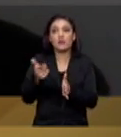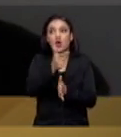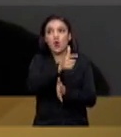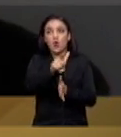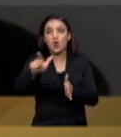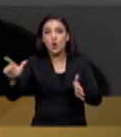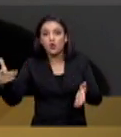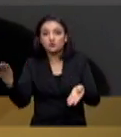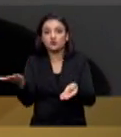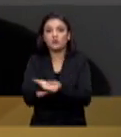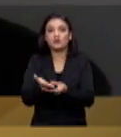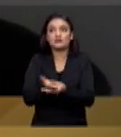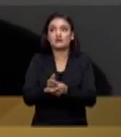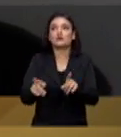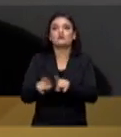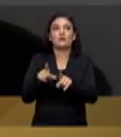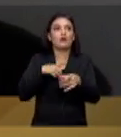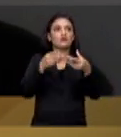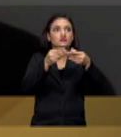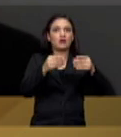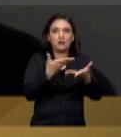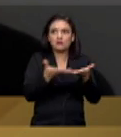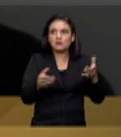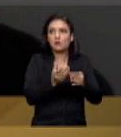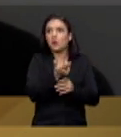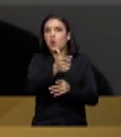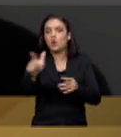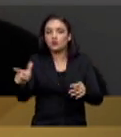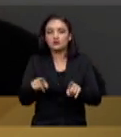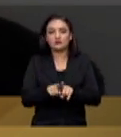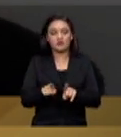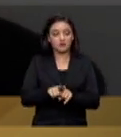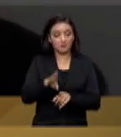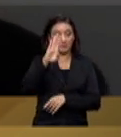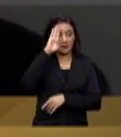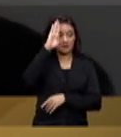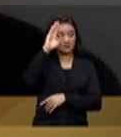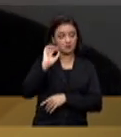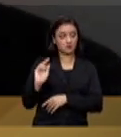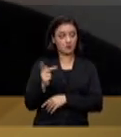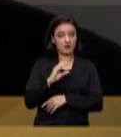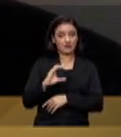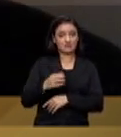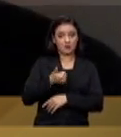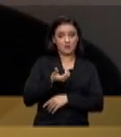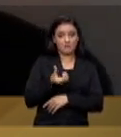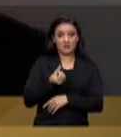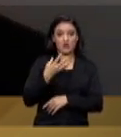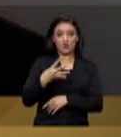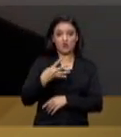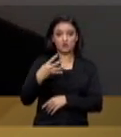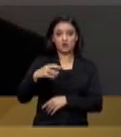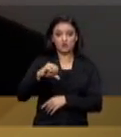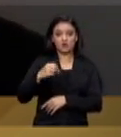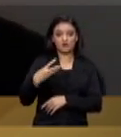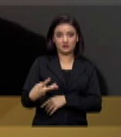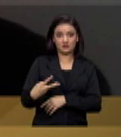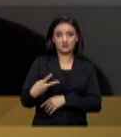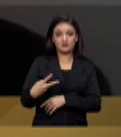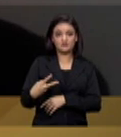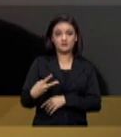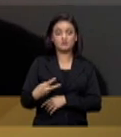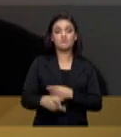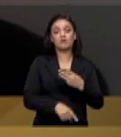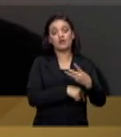outros feitos aforados perante o Supremo Tribunal Federal, especialmente o habeas corpus 164493, e